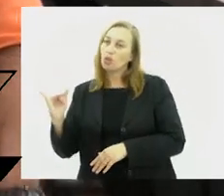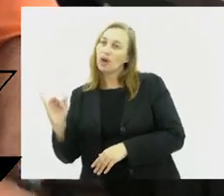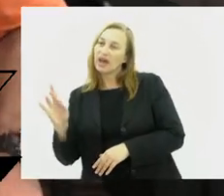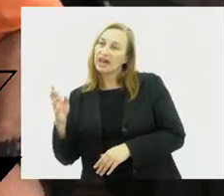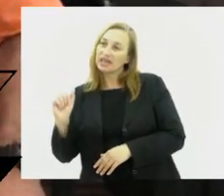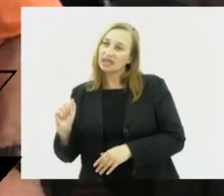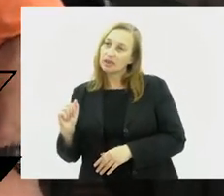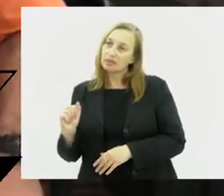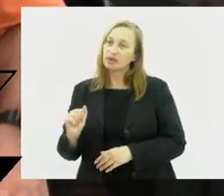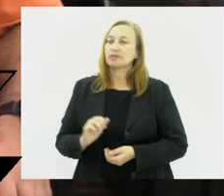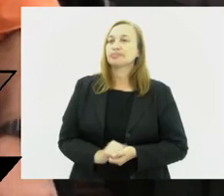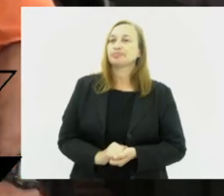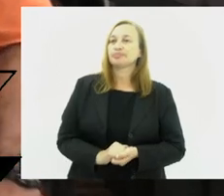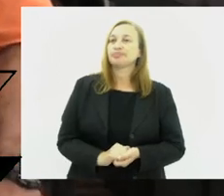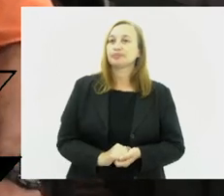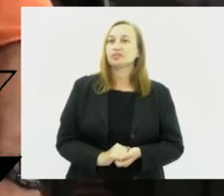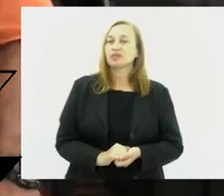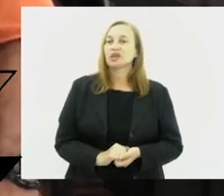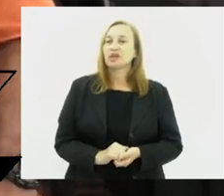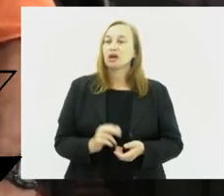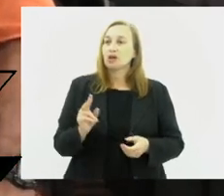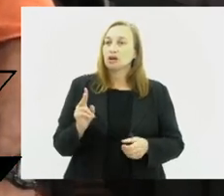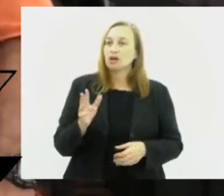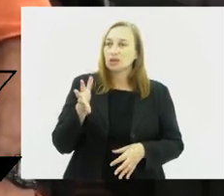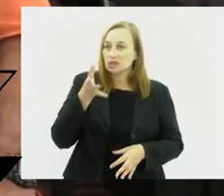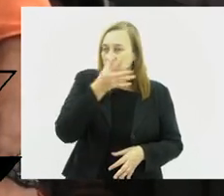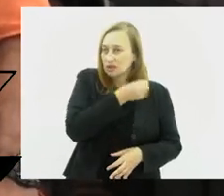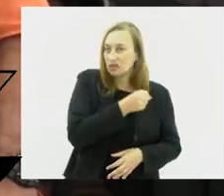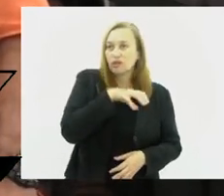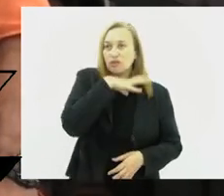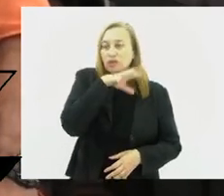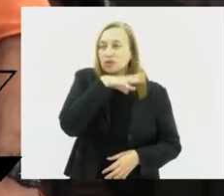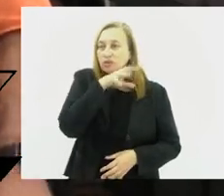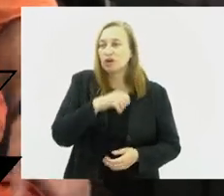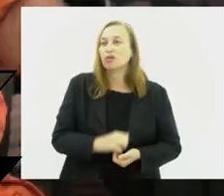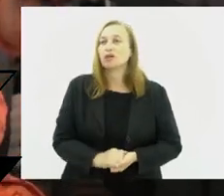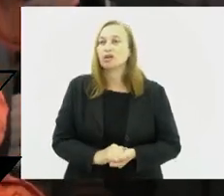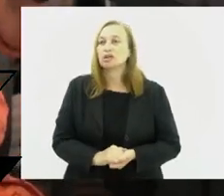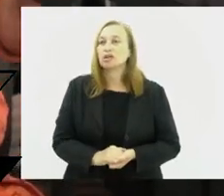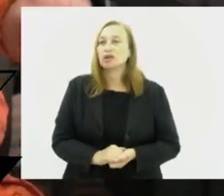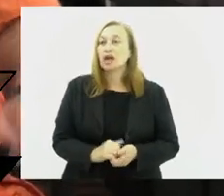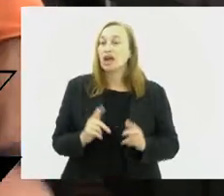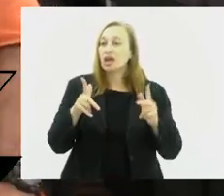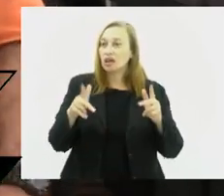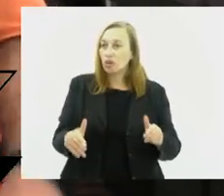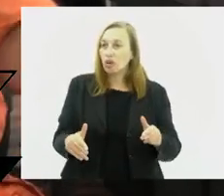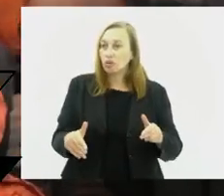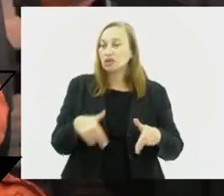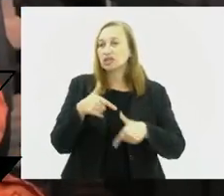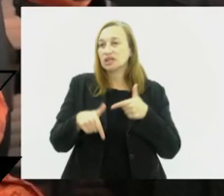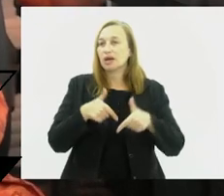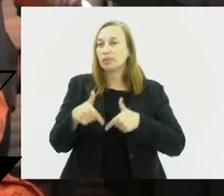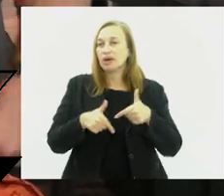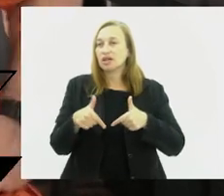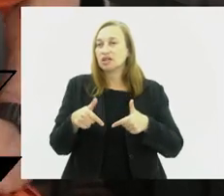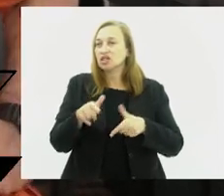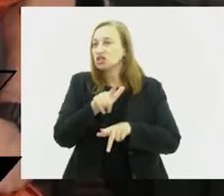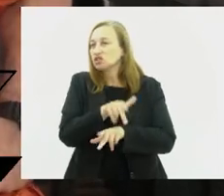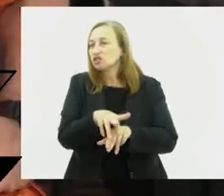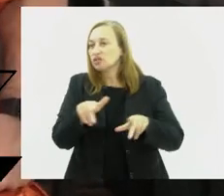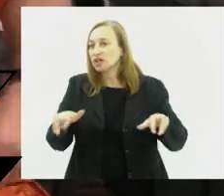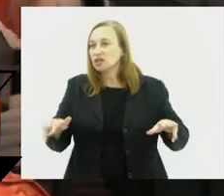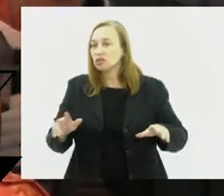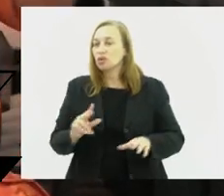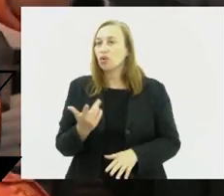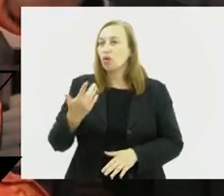esse salvamento, essa captura animal, é uma guarnição de busca e salvamento. É a mesma que atua nos diversos outros tipos de